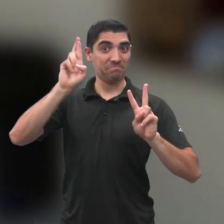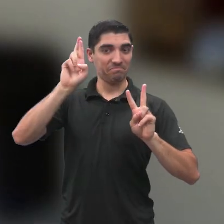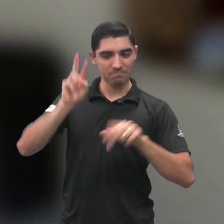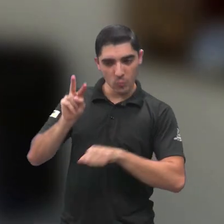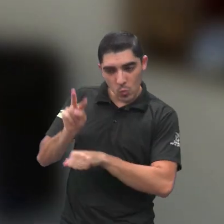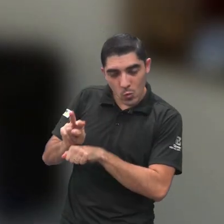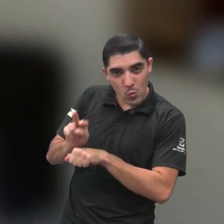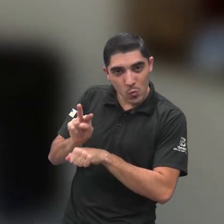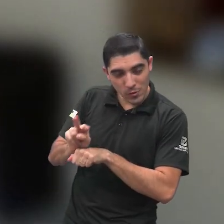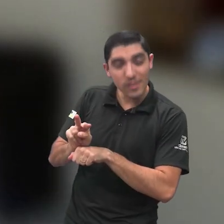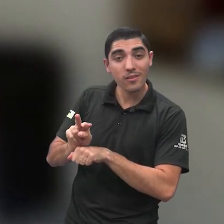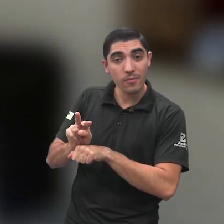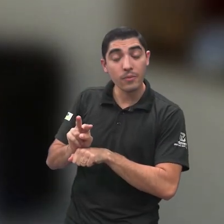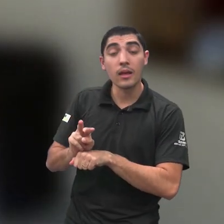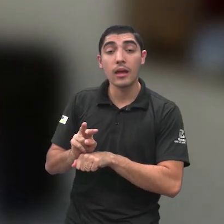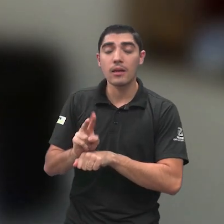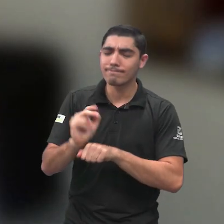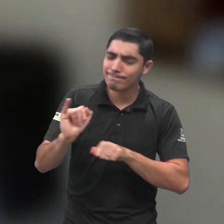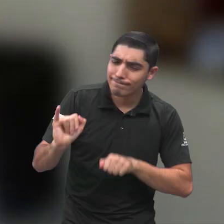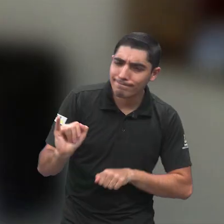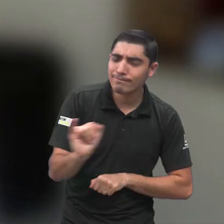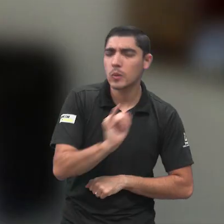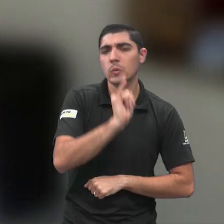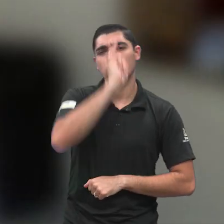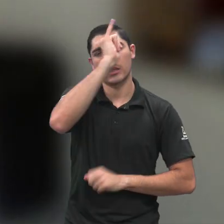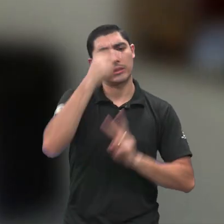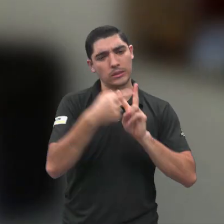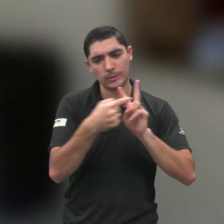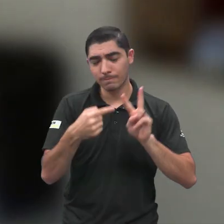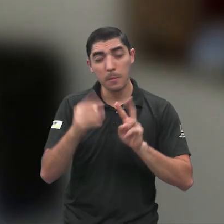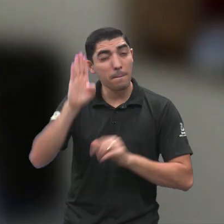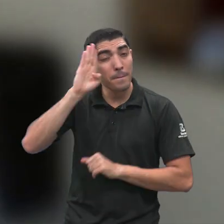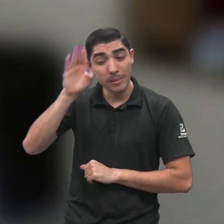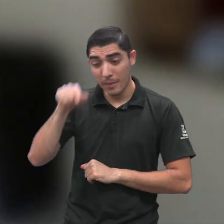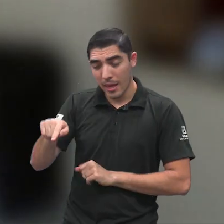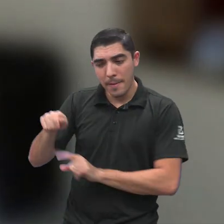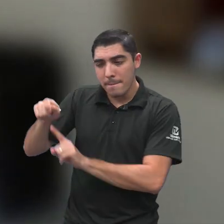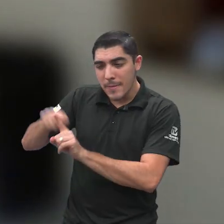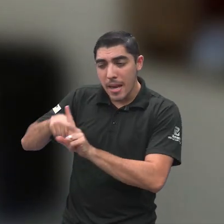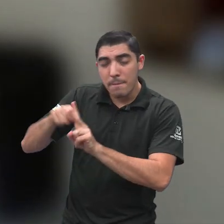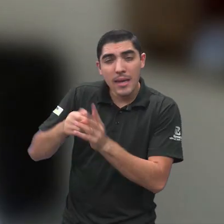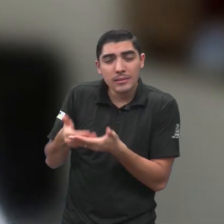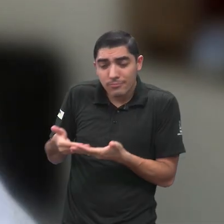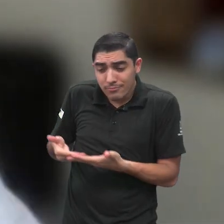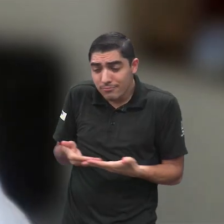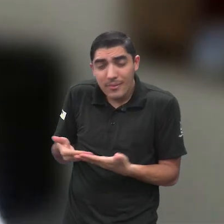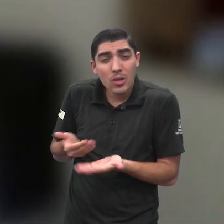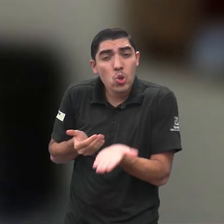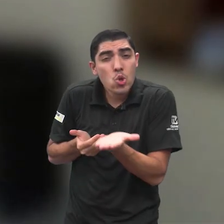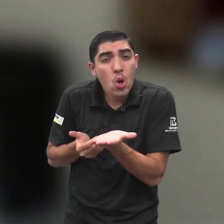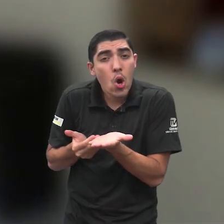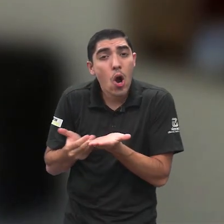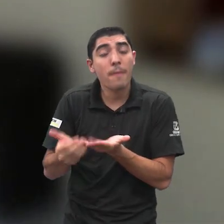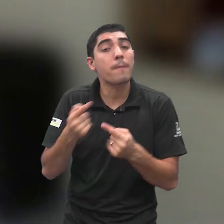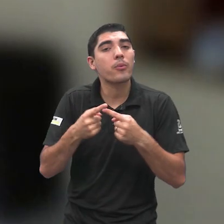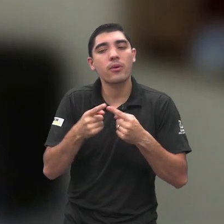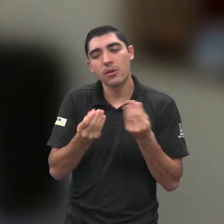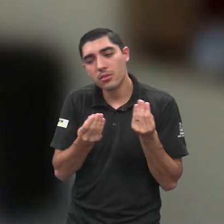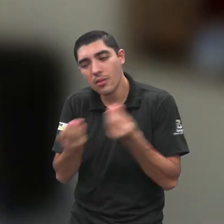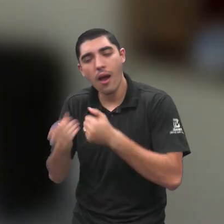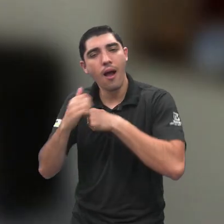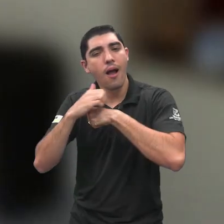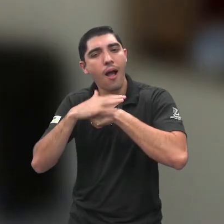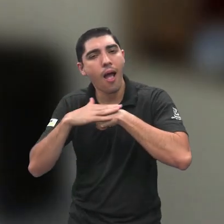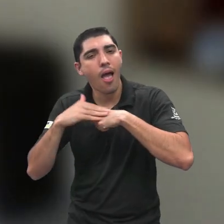papel extremamente importante e crucial nesse primeiro mês de vida, né? Porque a gente sabe que o carinho, o